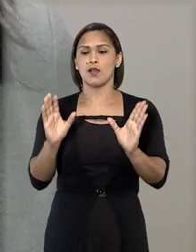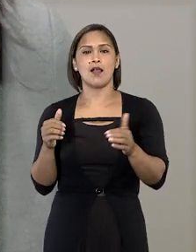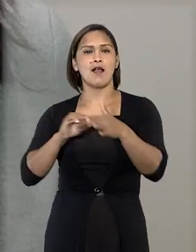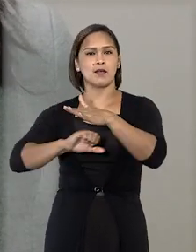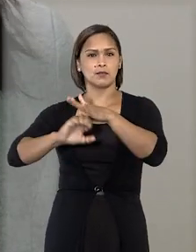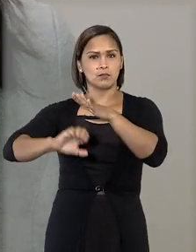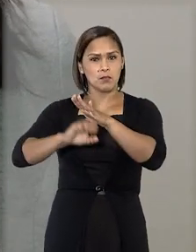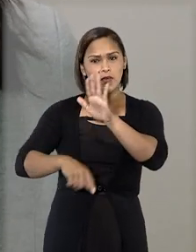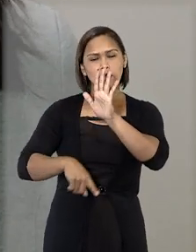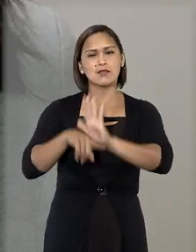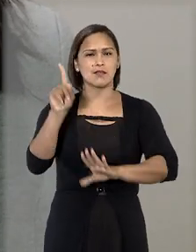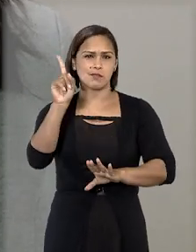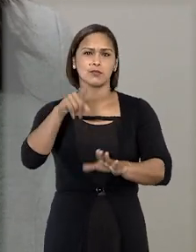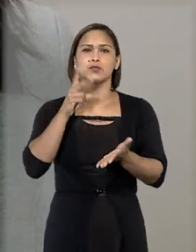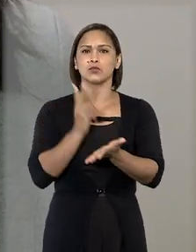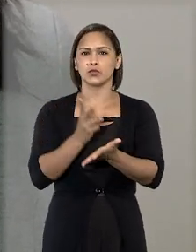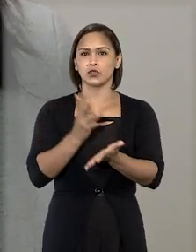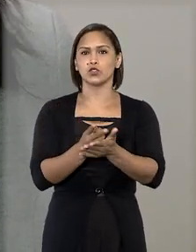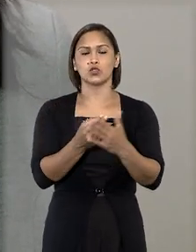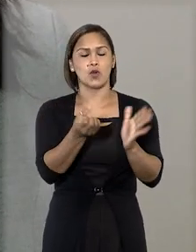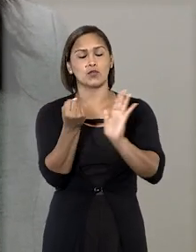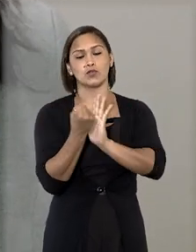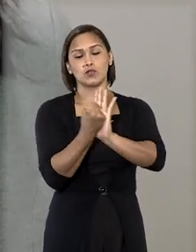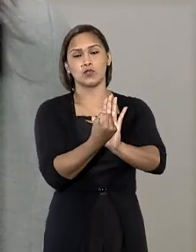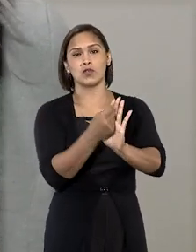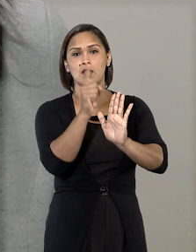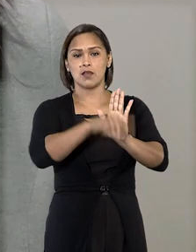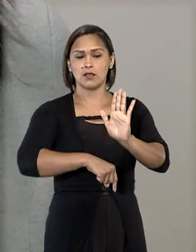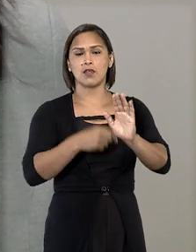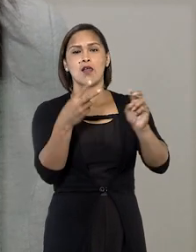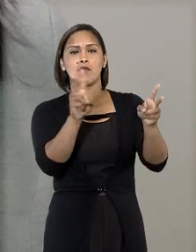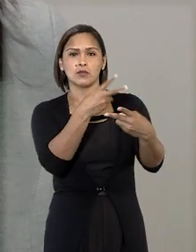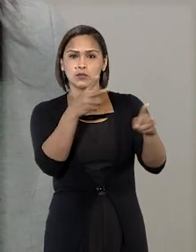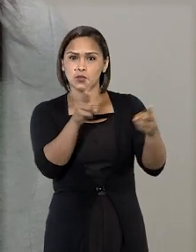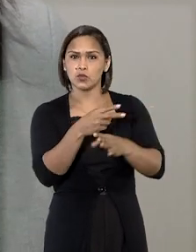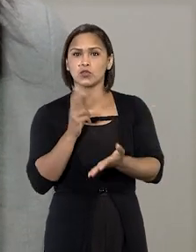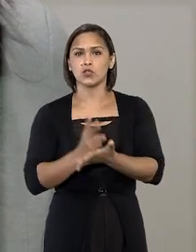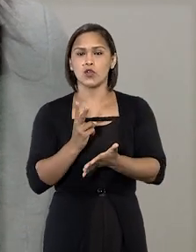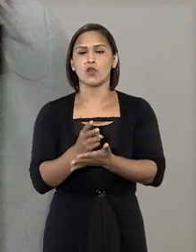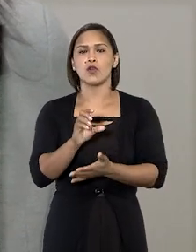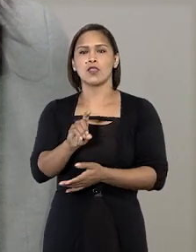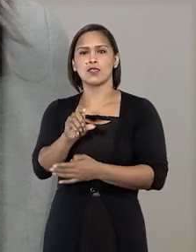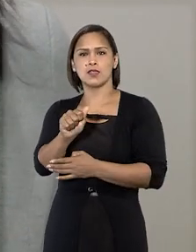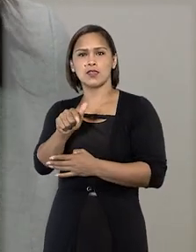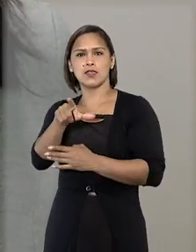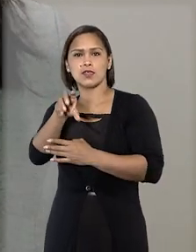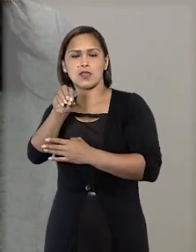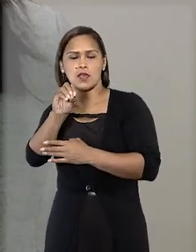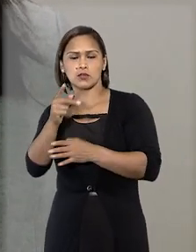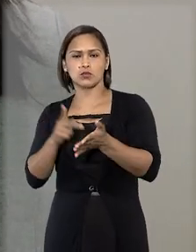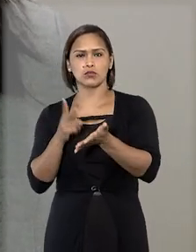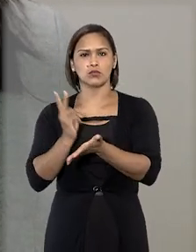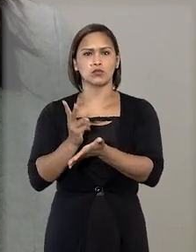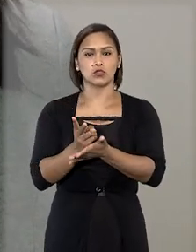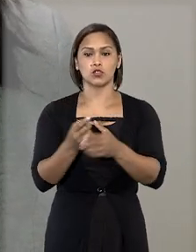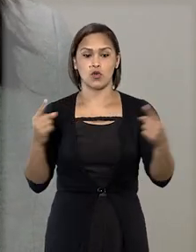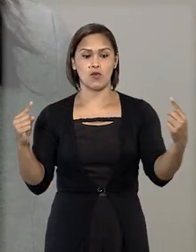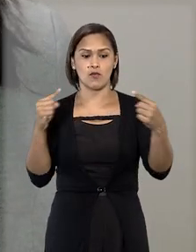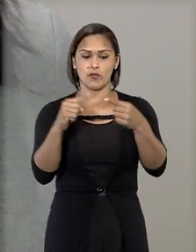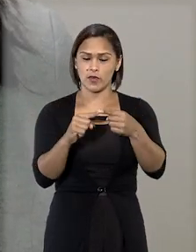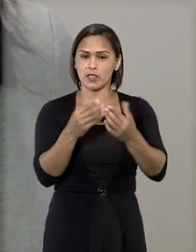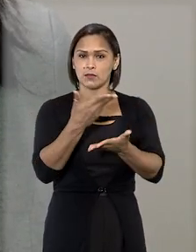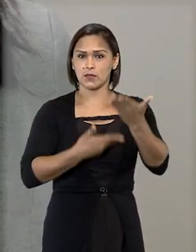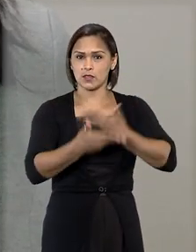Produções Artísticas permanece com a titularidade da marca e os músicos Dado Villa-Lobos e Marcelo Bonfá, que foram membros da